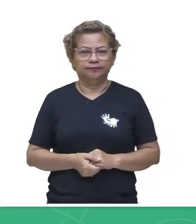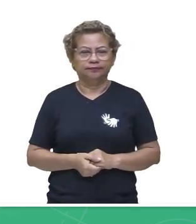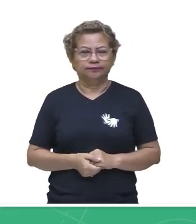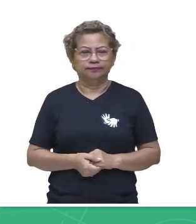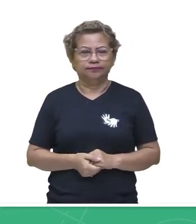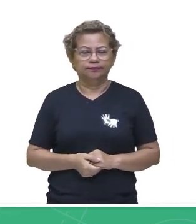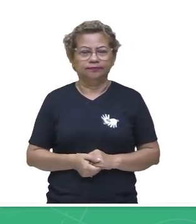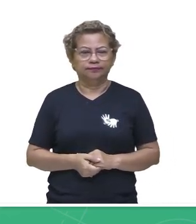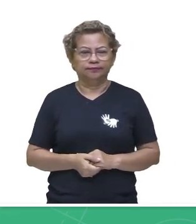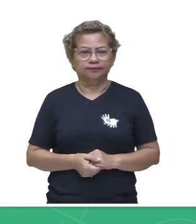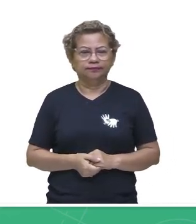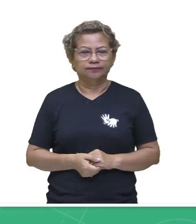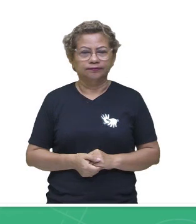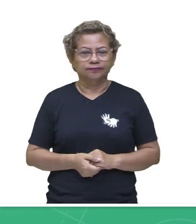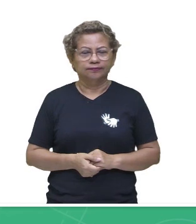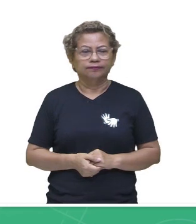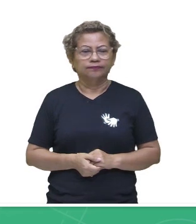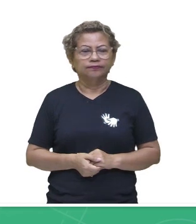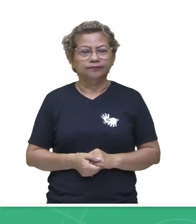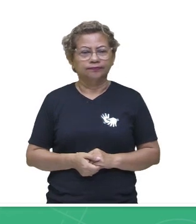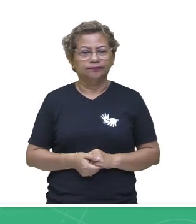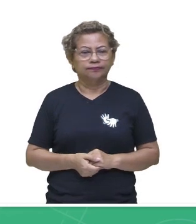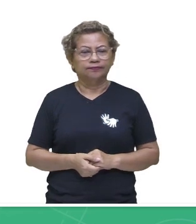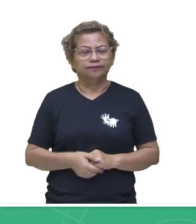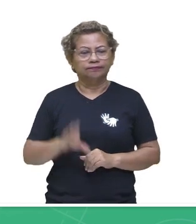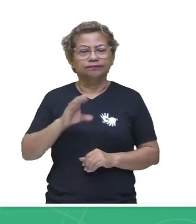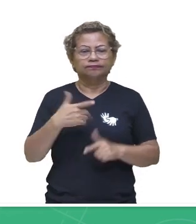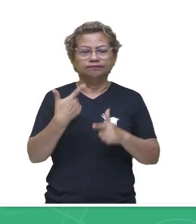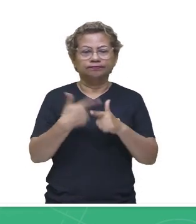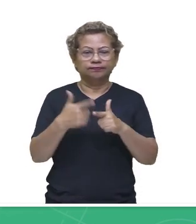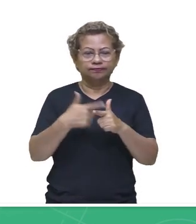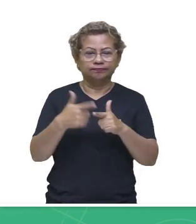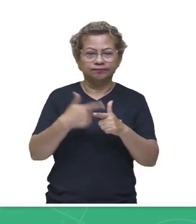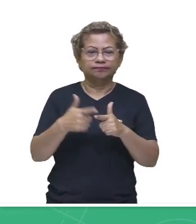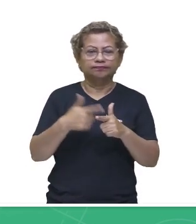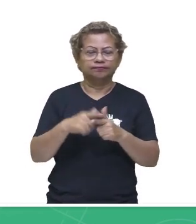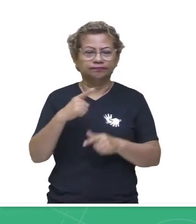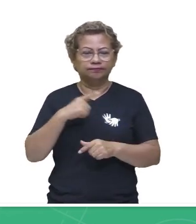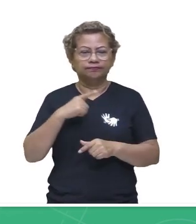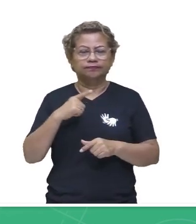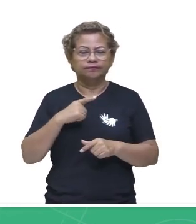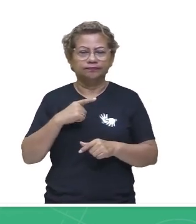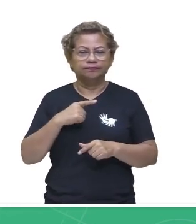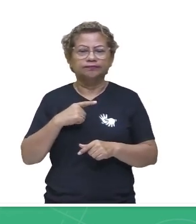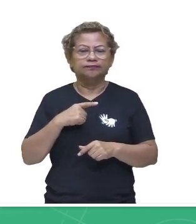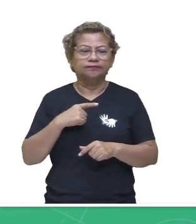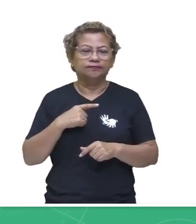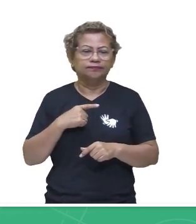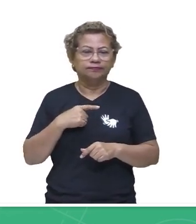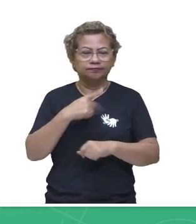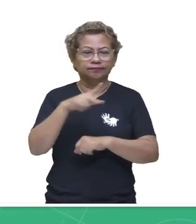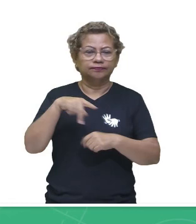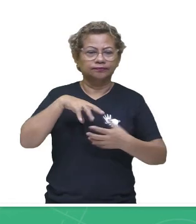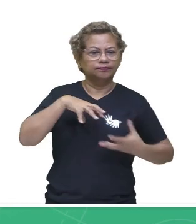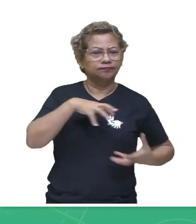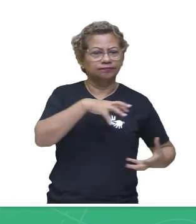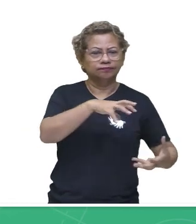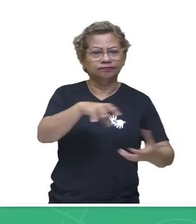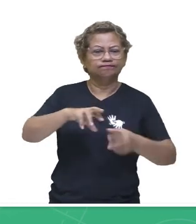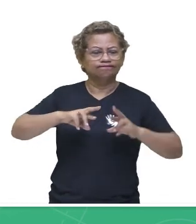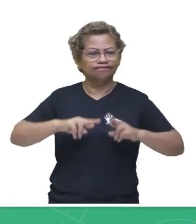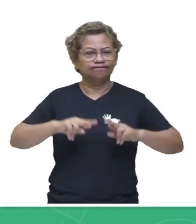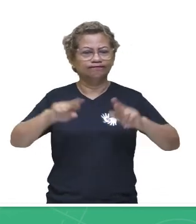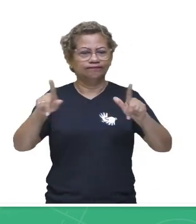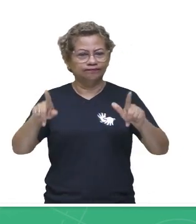muito grandes, dando origem a fortes disparidades, um problema que afeta todos os países do mundo,